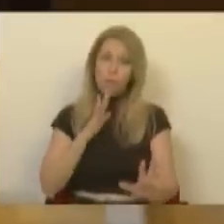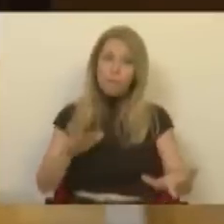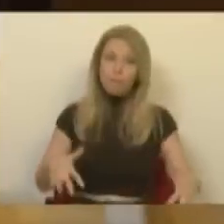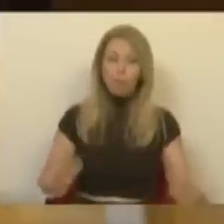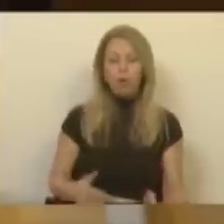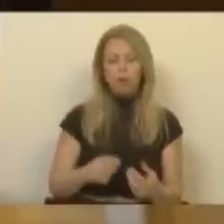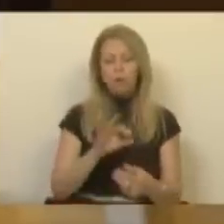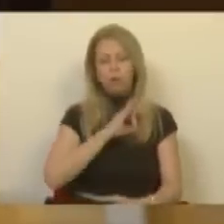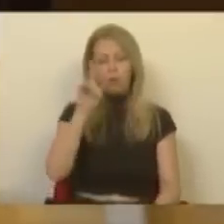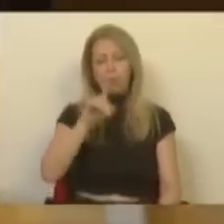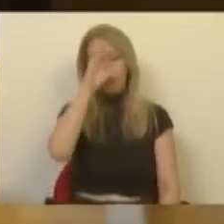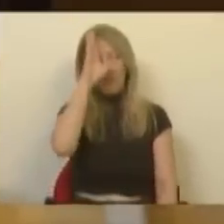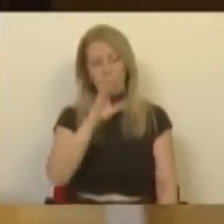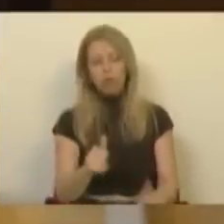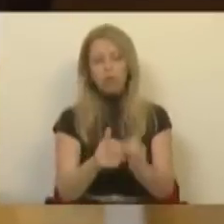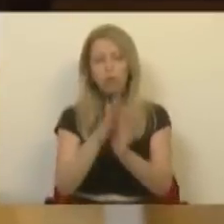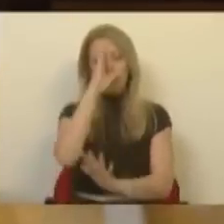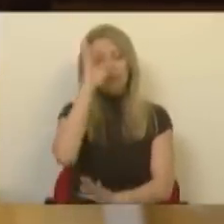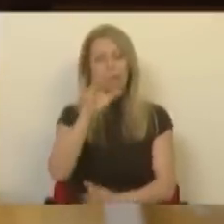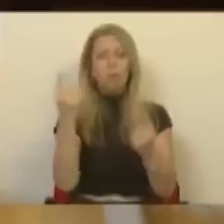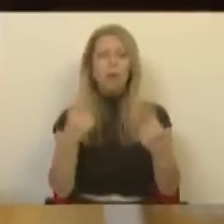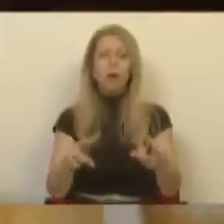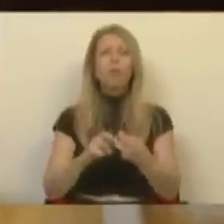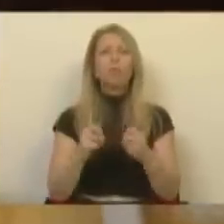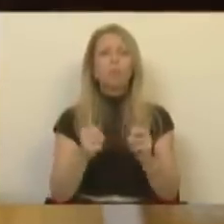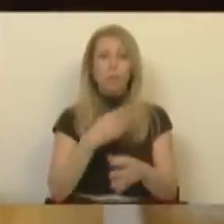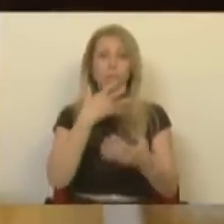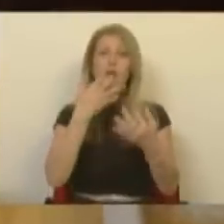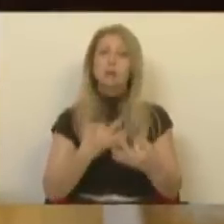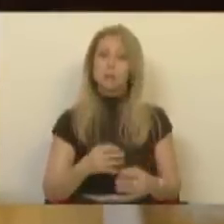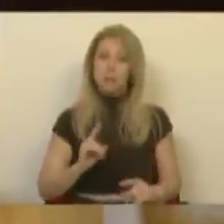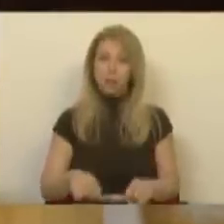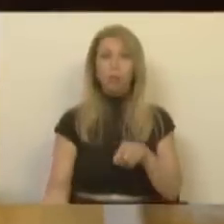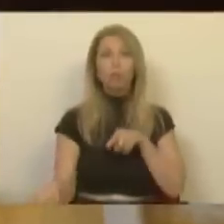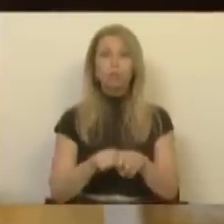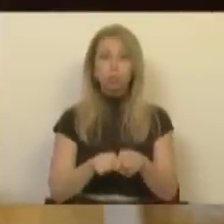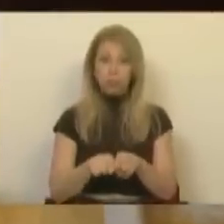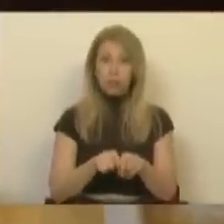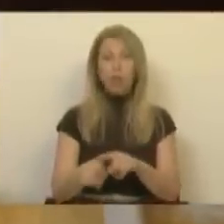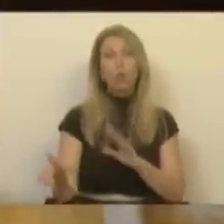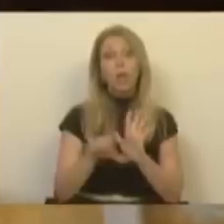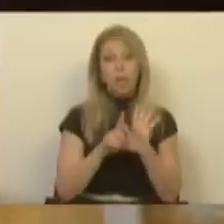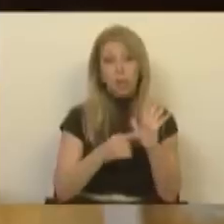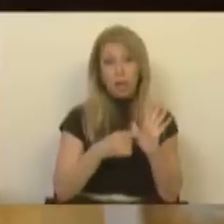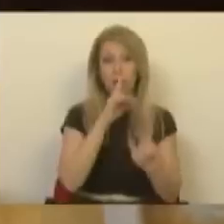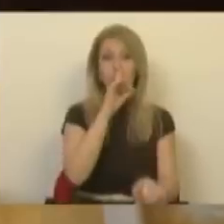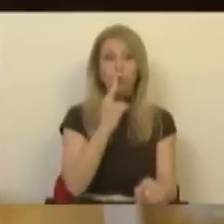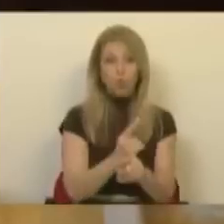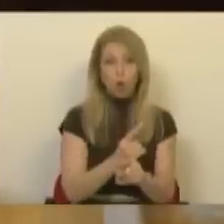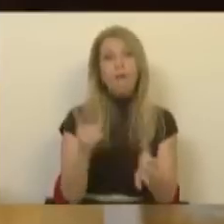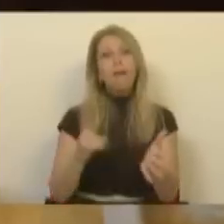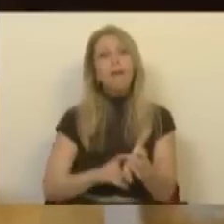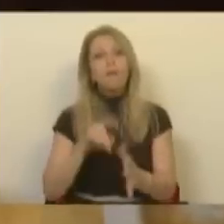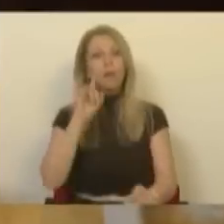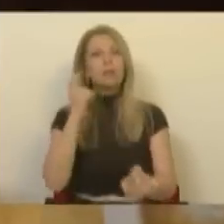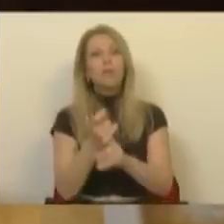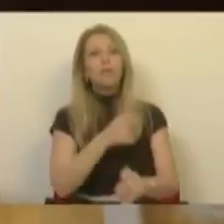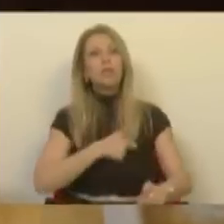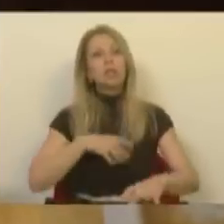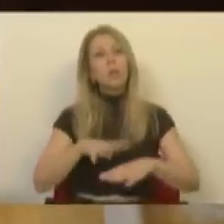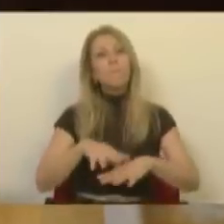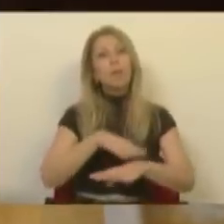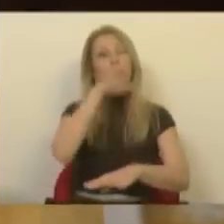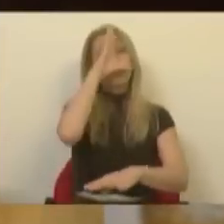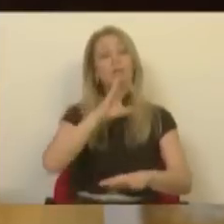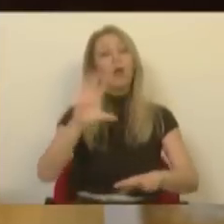um problema sério e como referiu há pouco do nosso sistema que é político e jurídica ao mesmo tempo a falta de fiscalização dos membros do governo quando